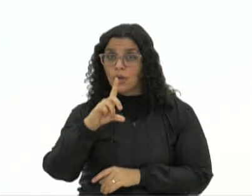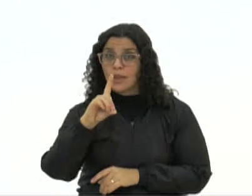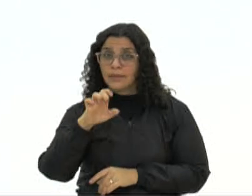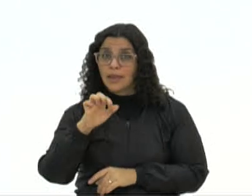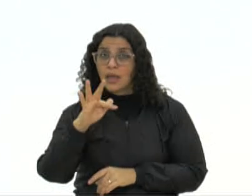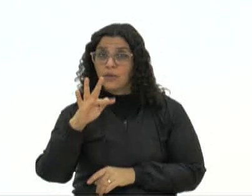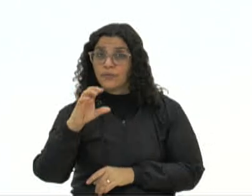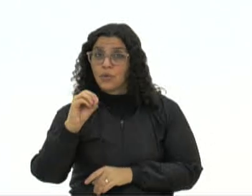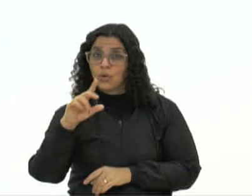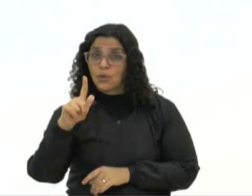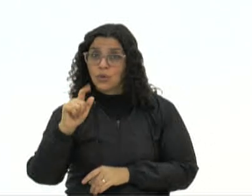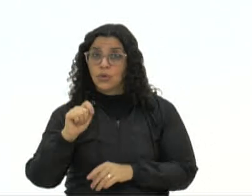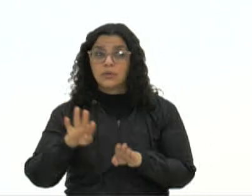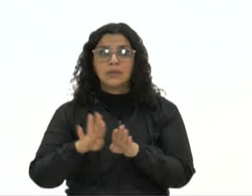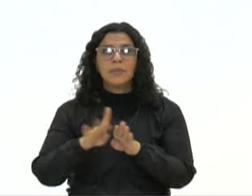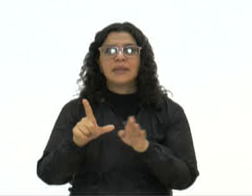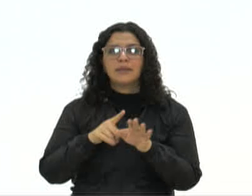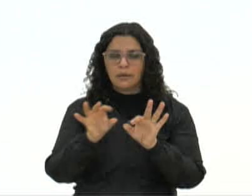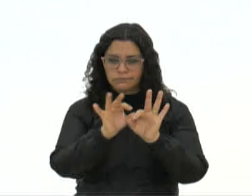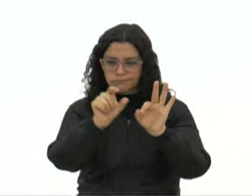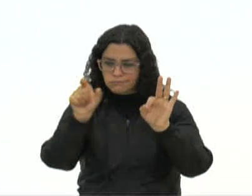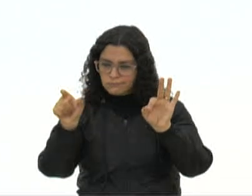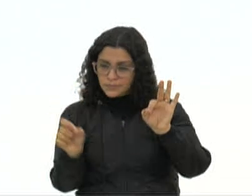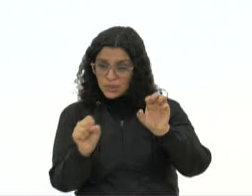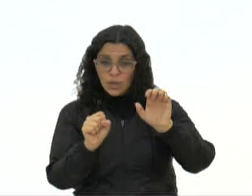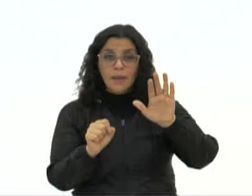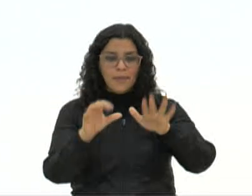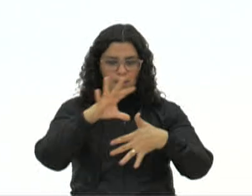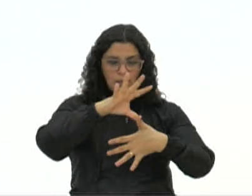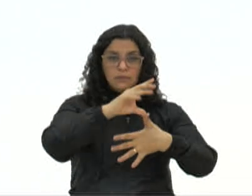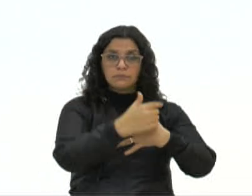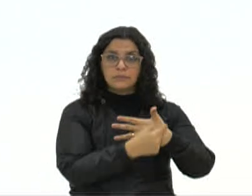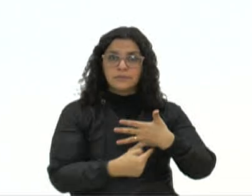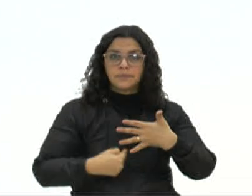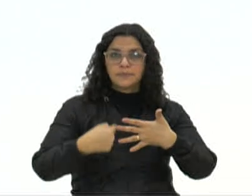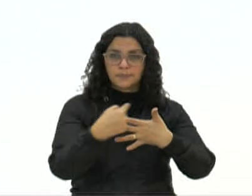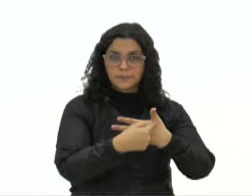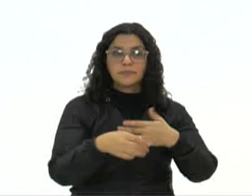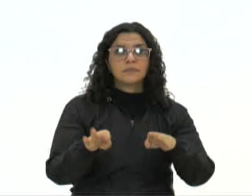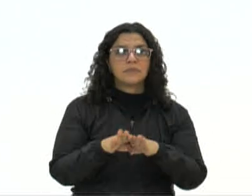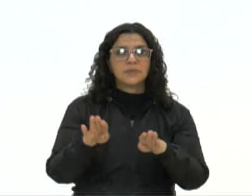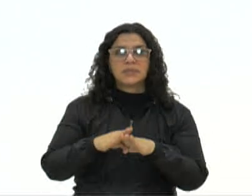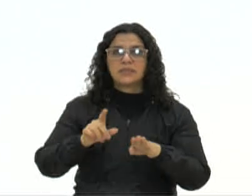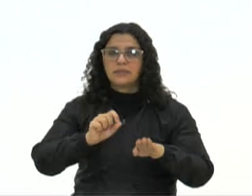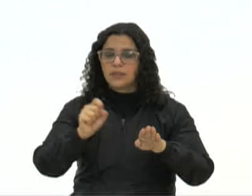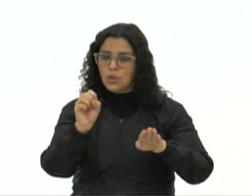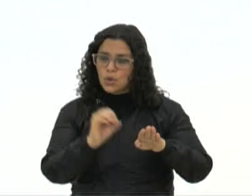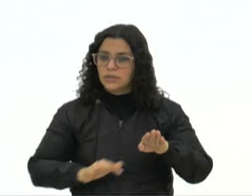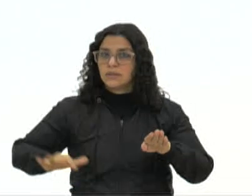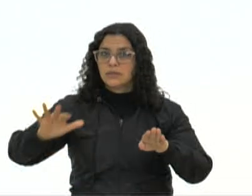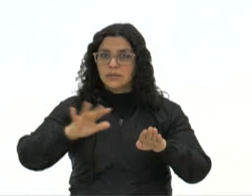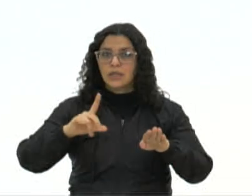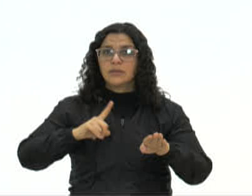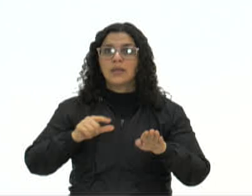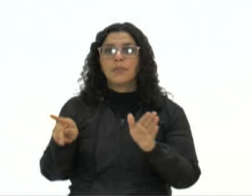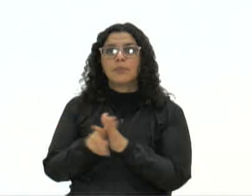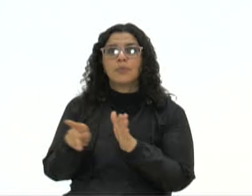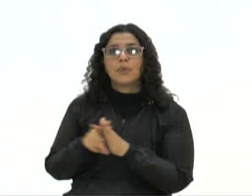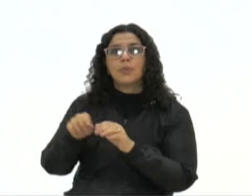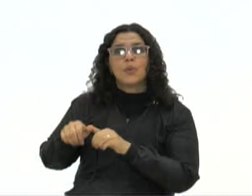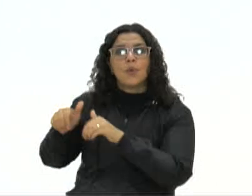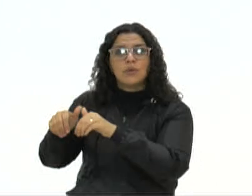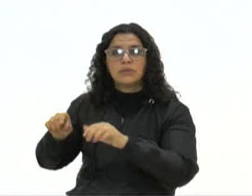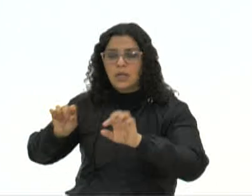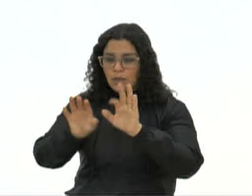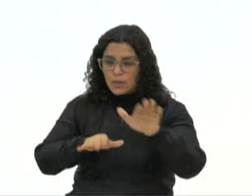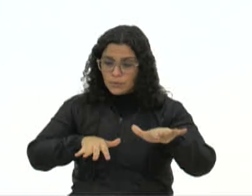planeta, porque está no encontro da placa sul-americana, temos a placa de Cocos, a placa do Oceano Pacífico e a indo-australiana. Então,